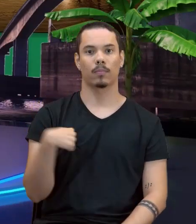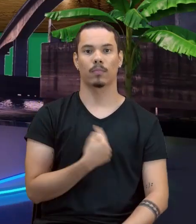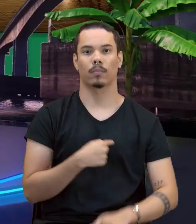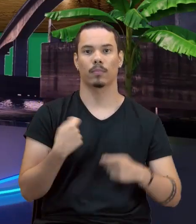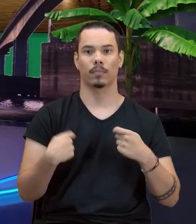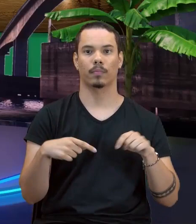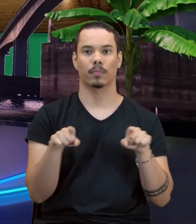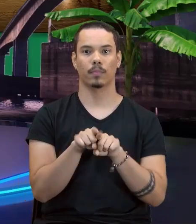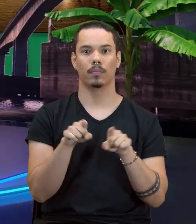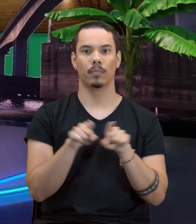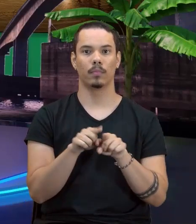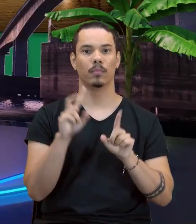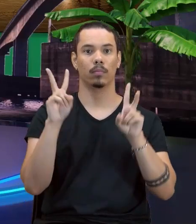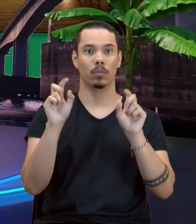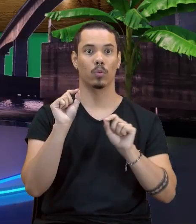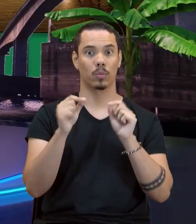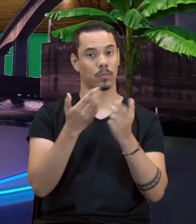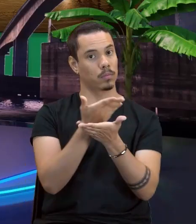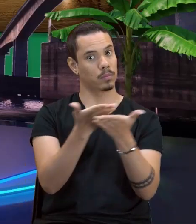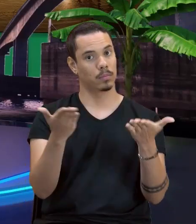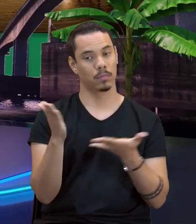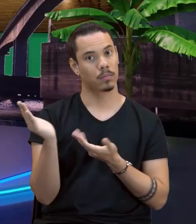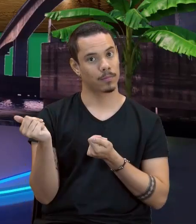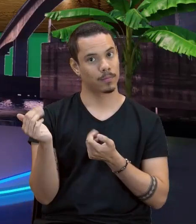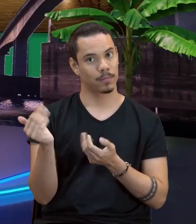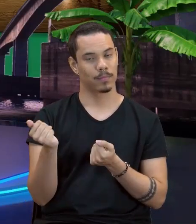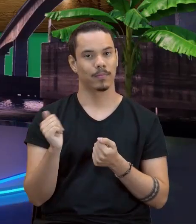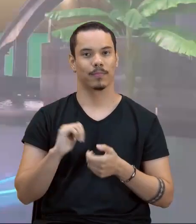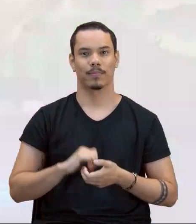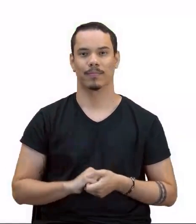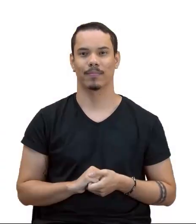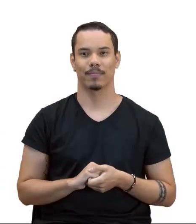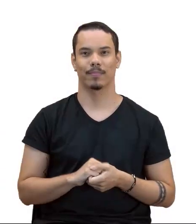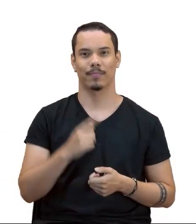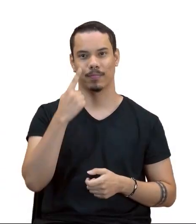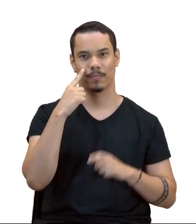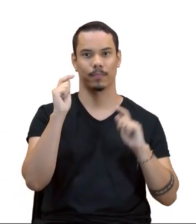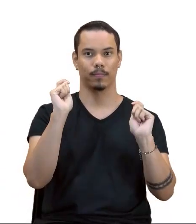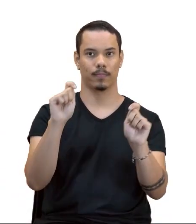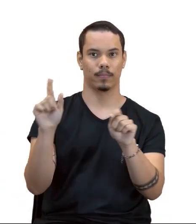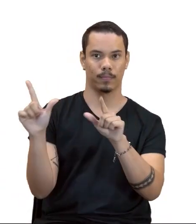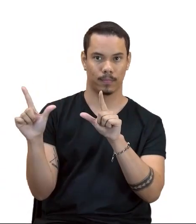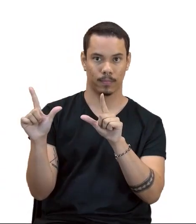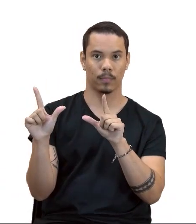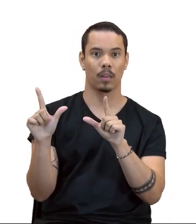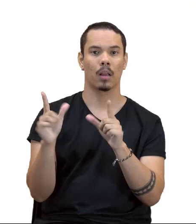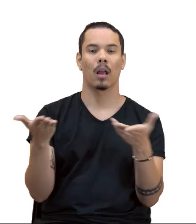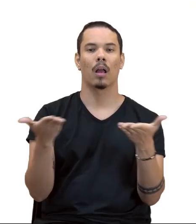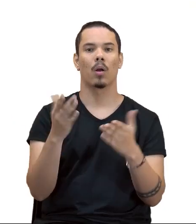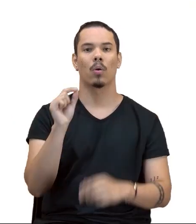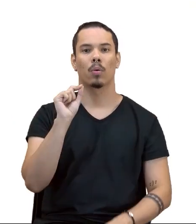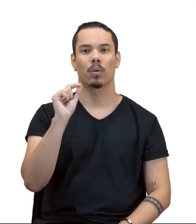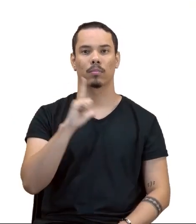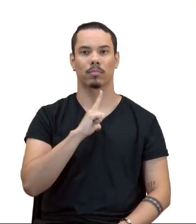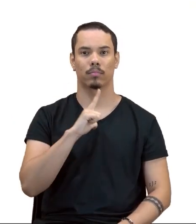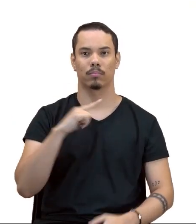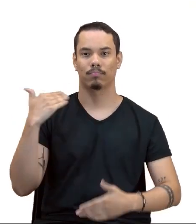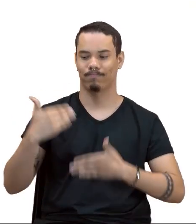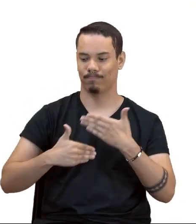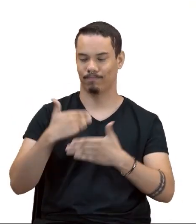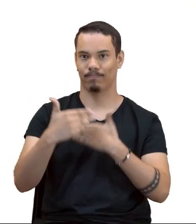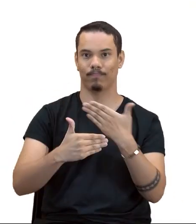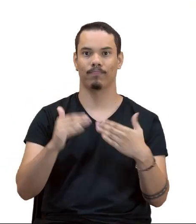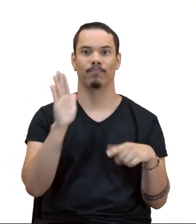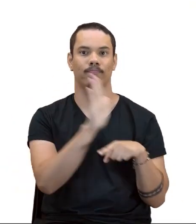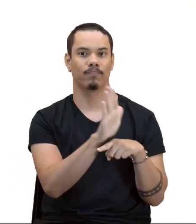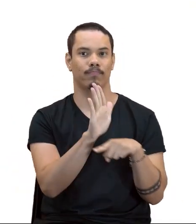inclusive para você, jovem, que está aí. É isso aí. Vamos lá na tela, voltando, galera. Então, esse processo aí acabou contribuindo para a